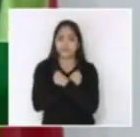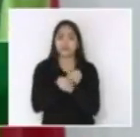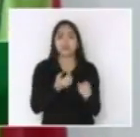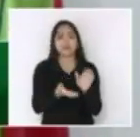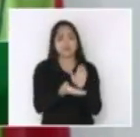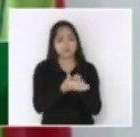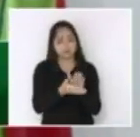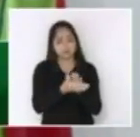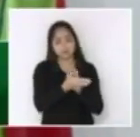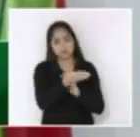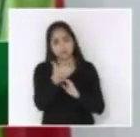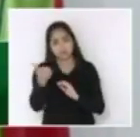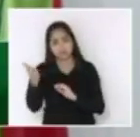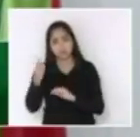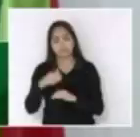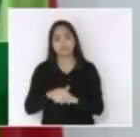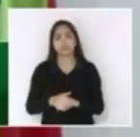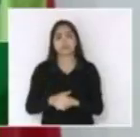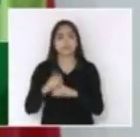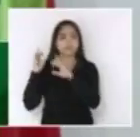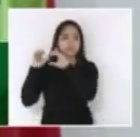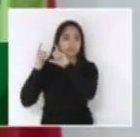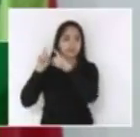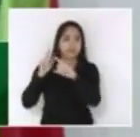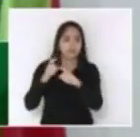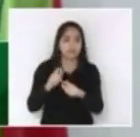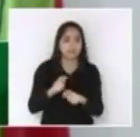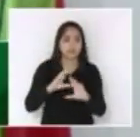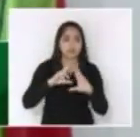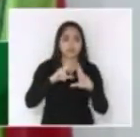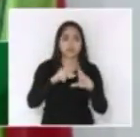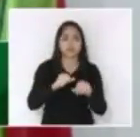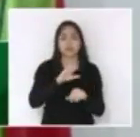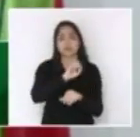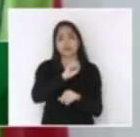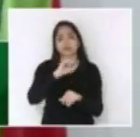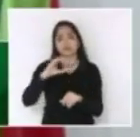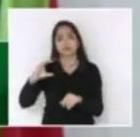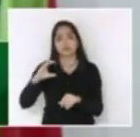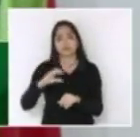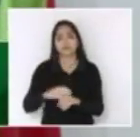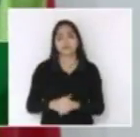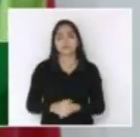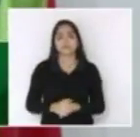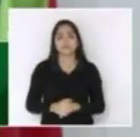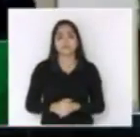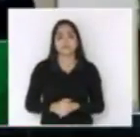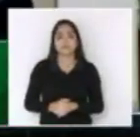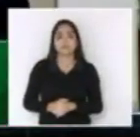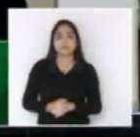todos os nossos tradicionalistas de todo o estado de Santa Catarina. Muito obrigado, senhor presidente.